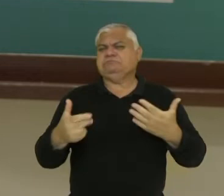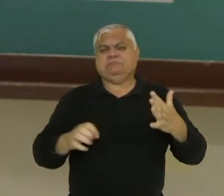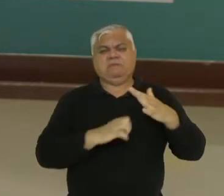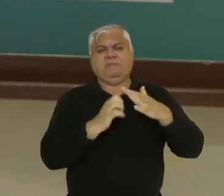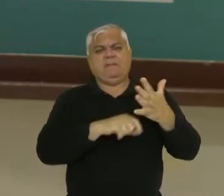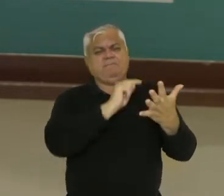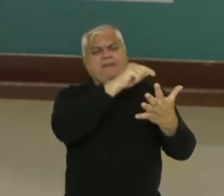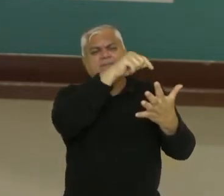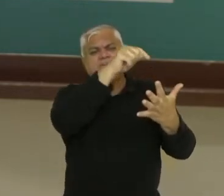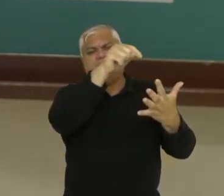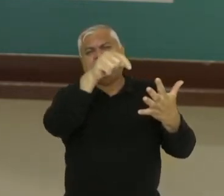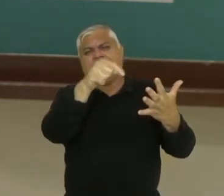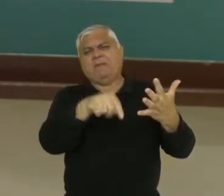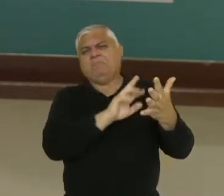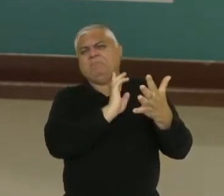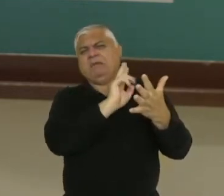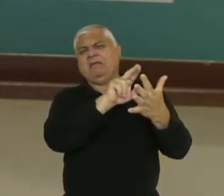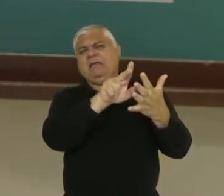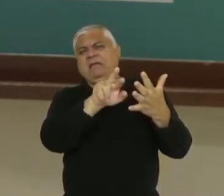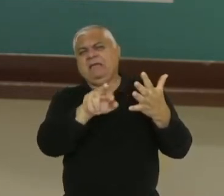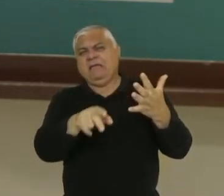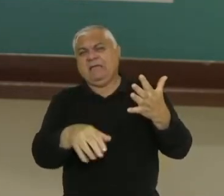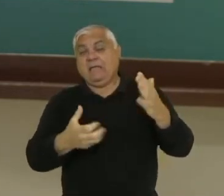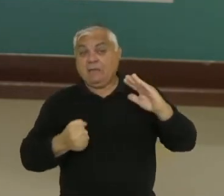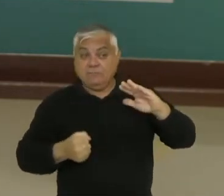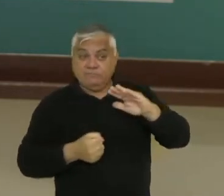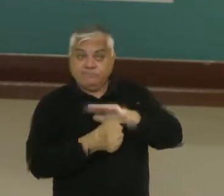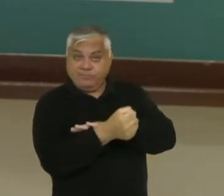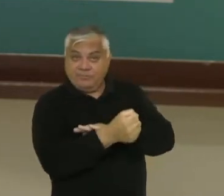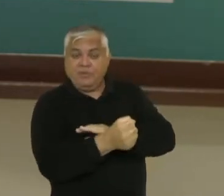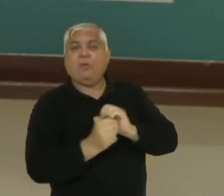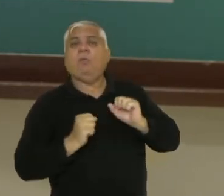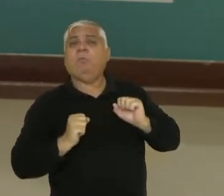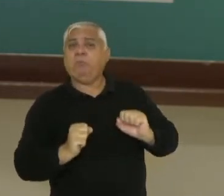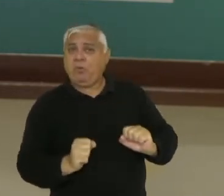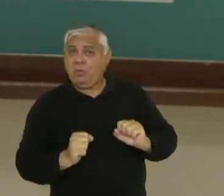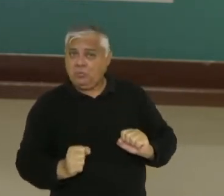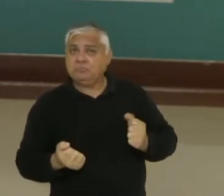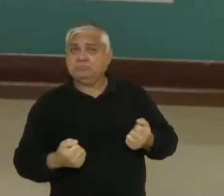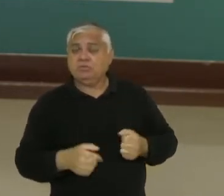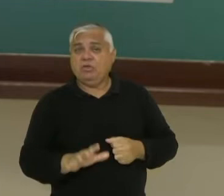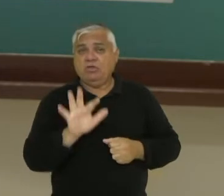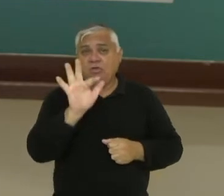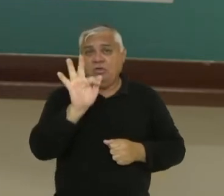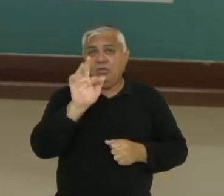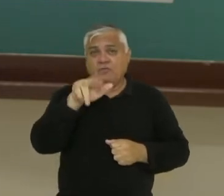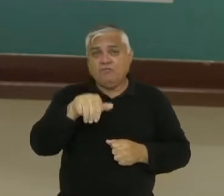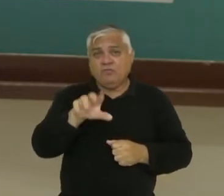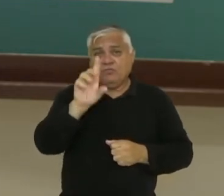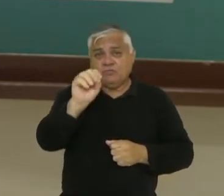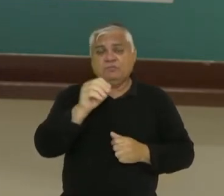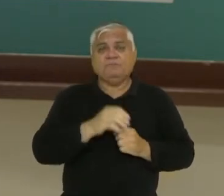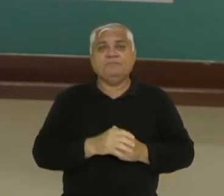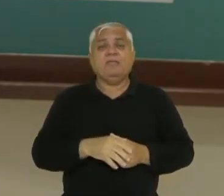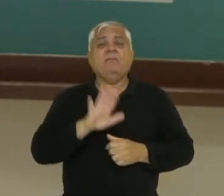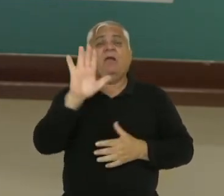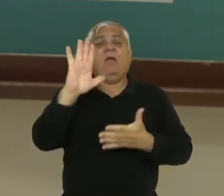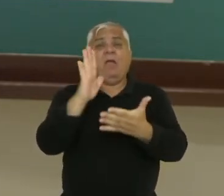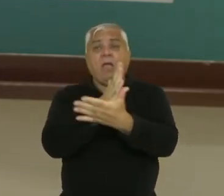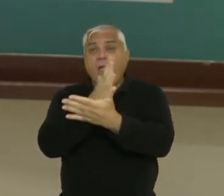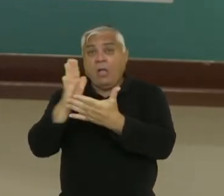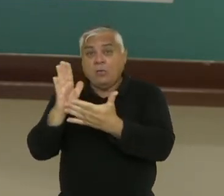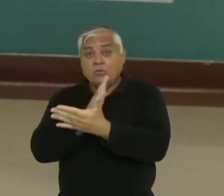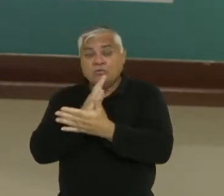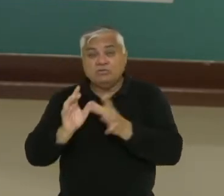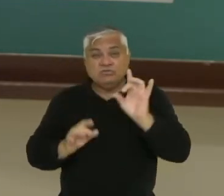seja, praticamente tem muita coisa que a gente poderia ser considerado fundo de investimento. E alguns fundos de investimento não são